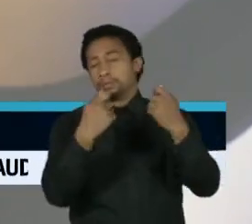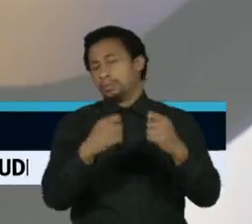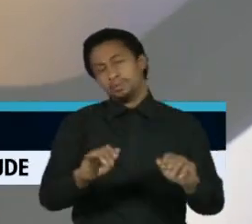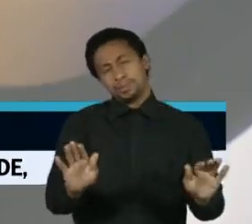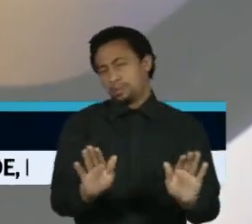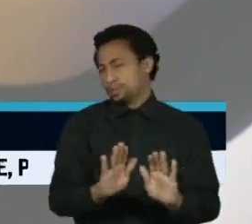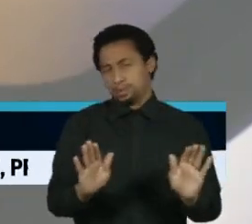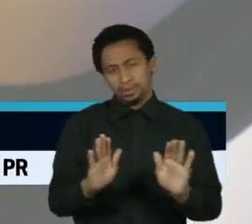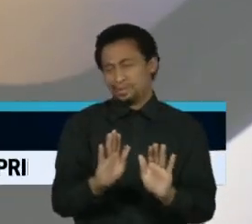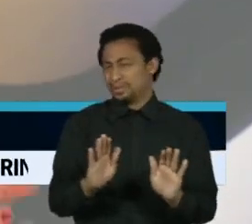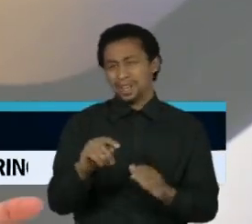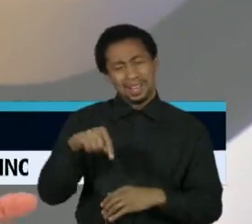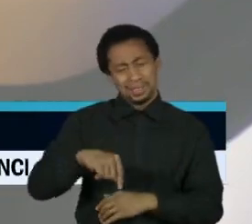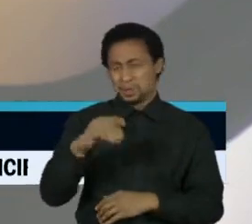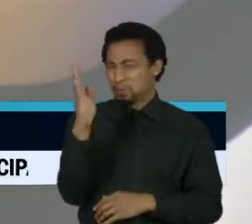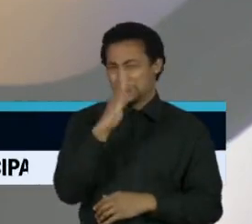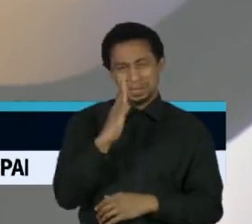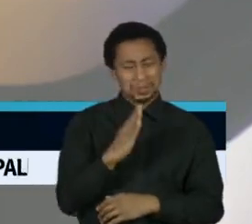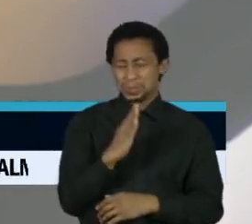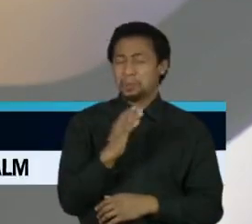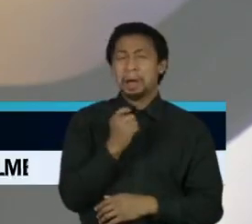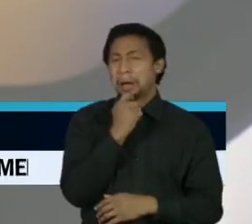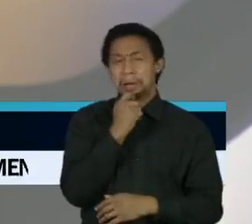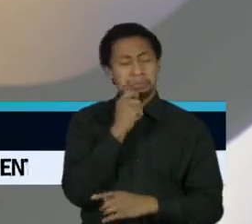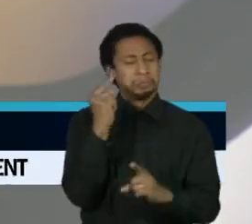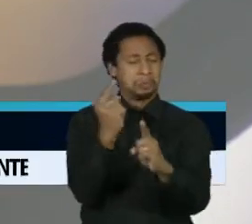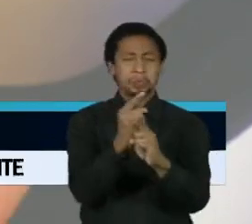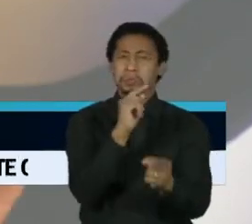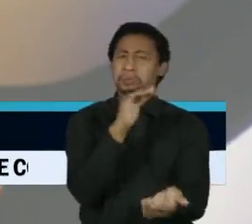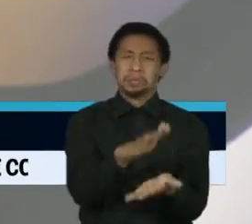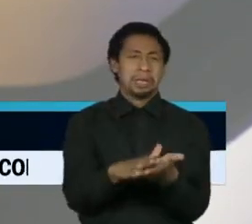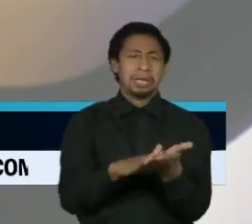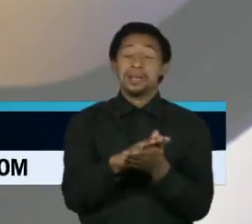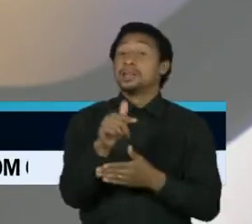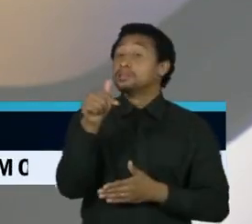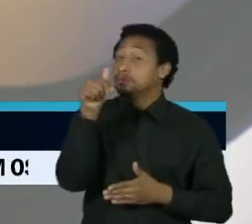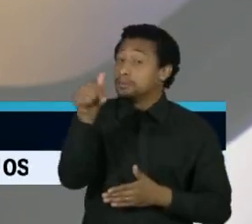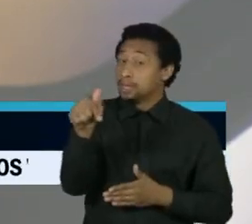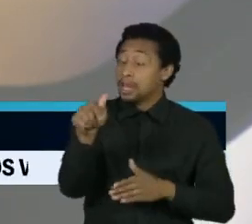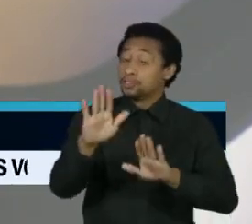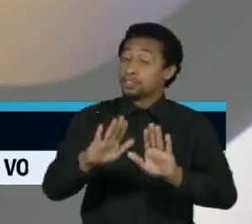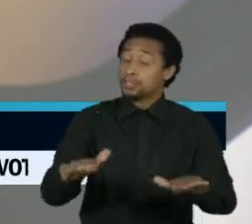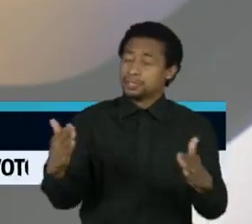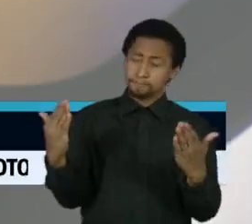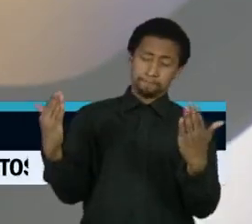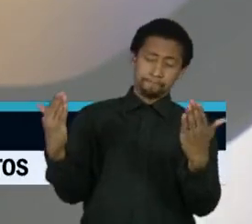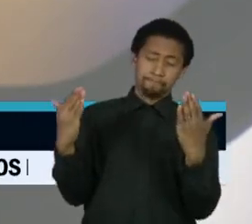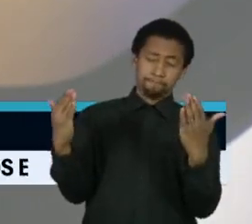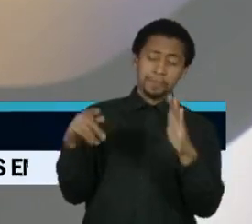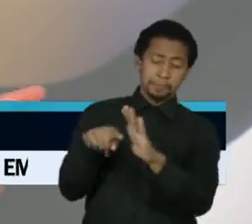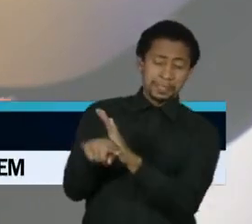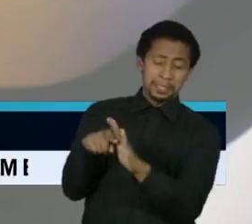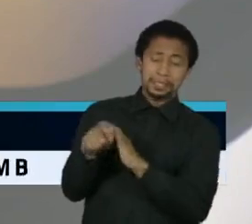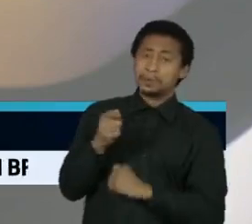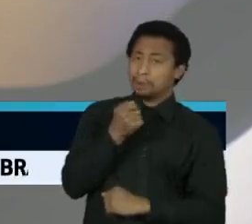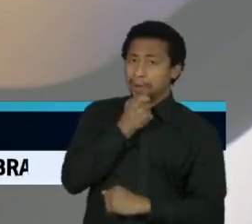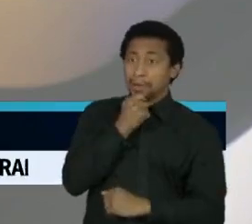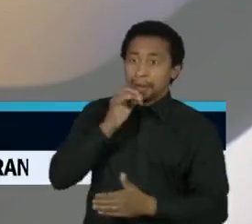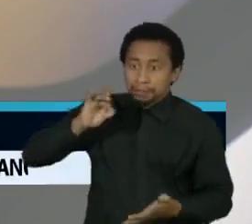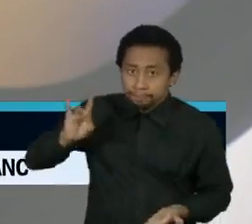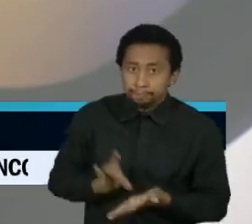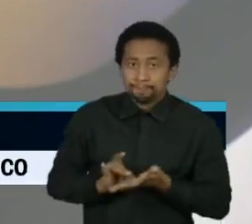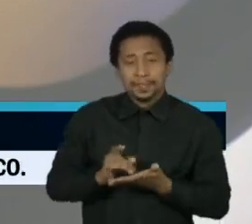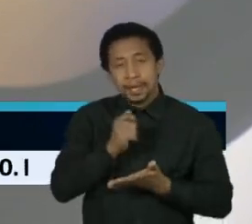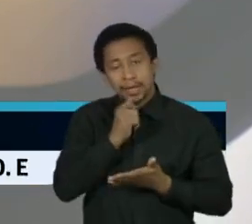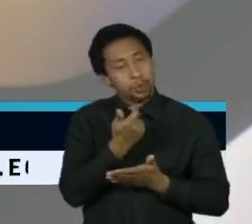raro no Brasil tá assim investigando esse sete casos mas não tem nenhum caso confirmado ainda mais lógico nós estamos